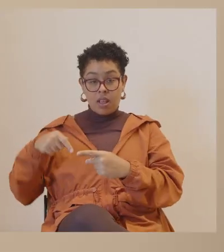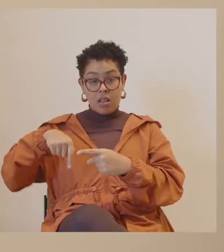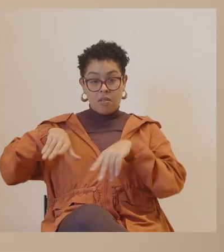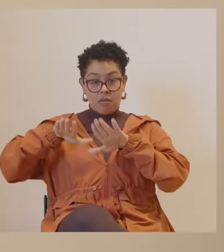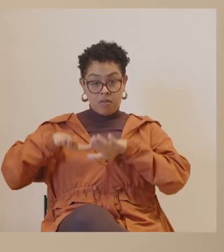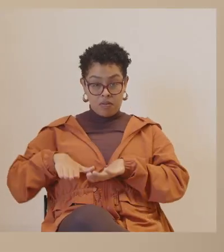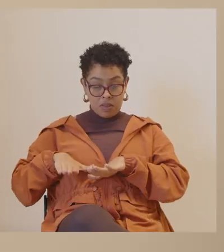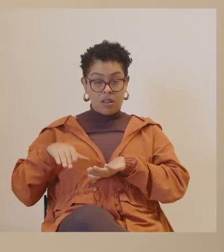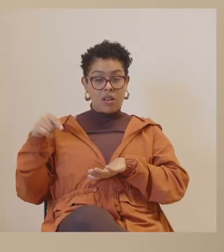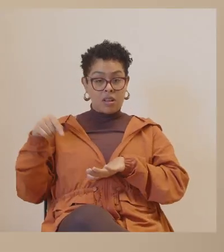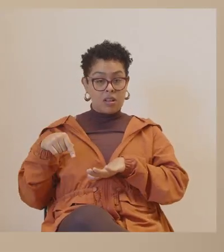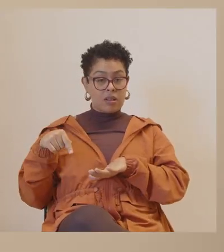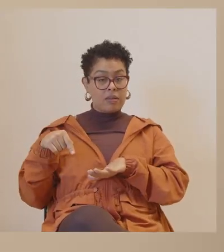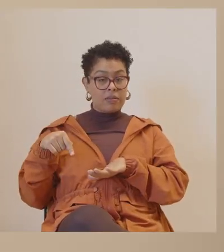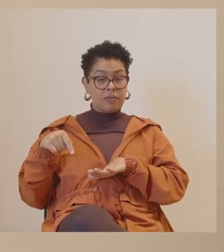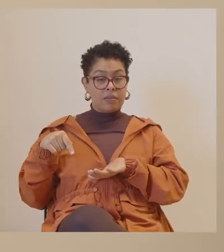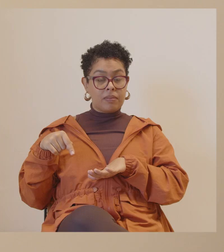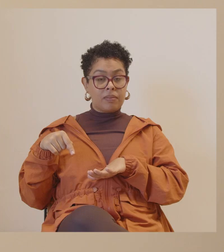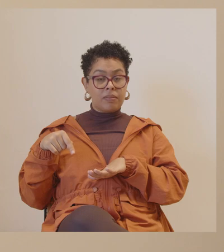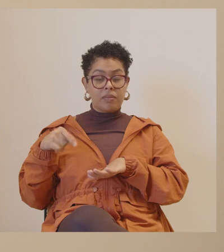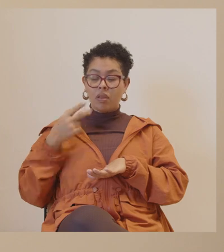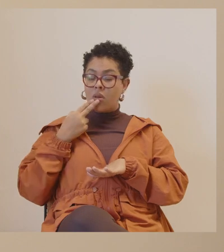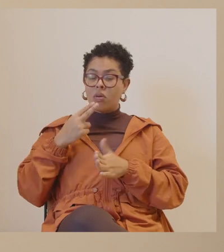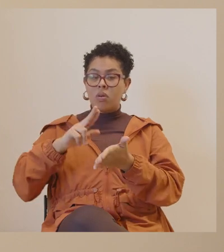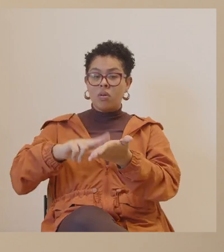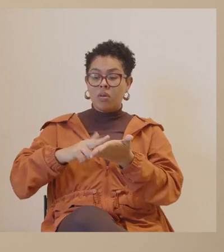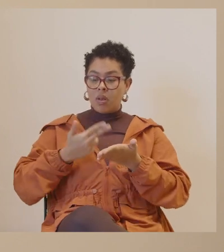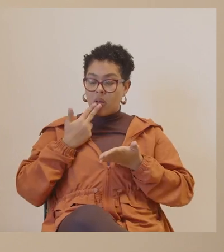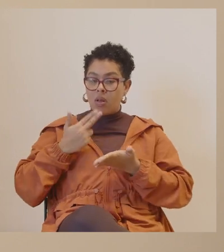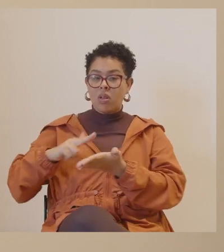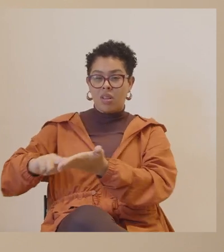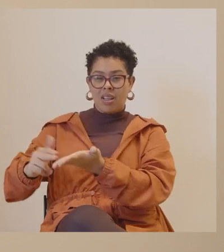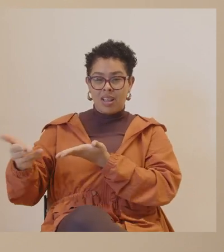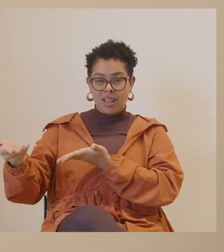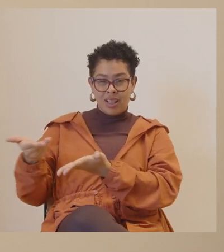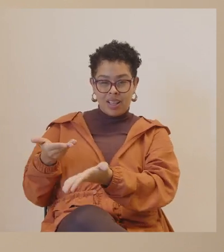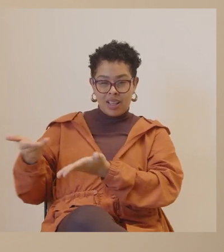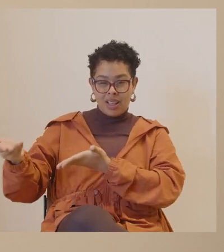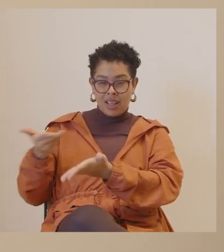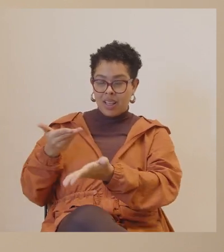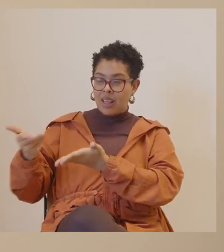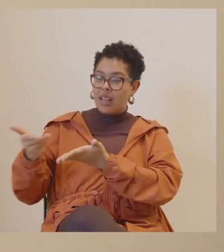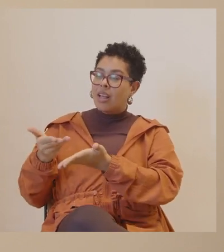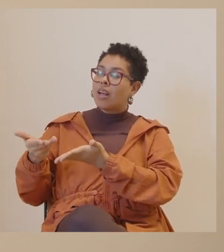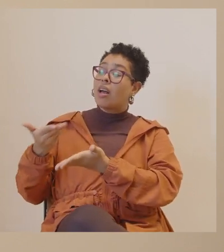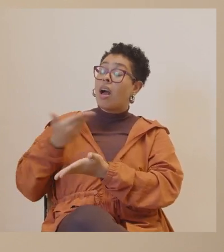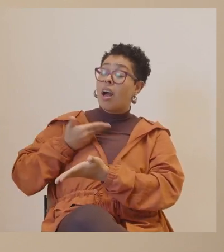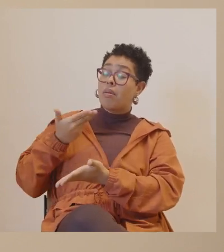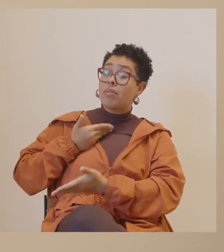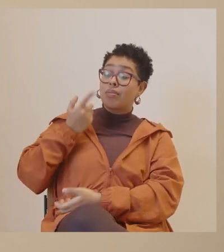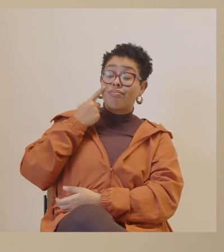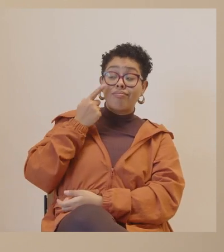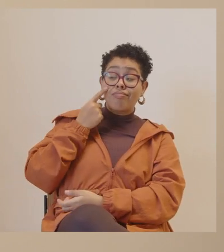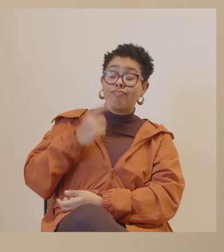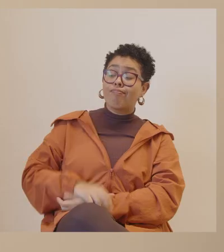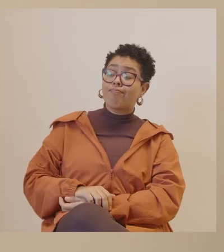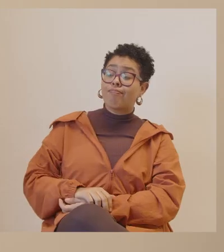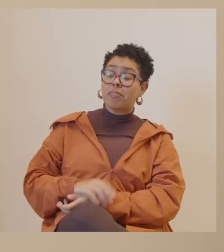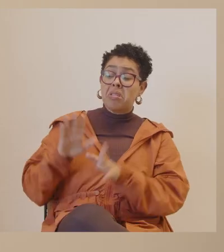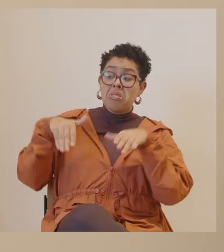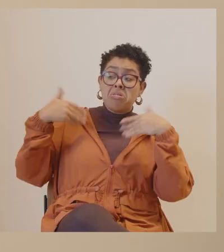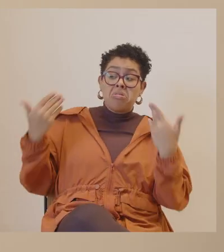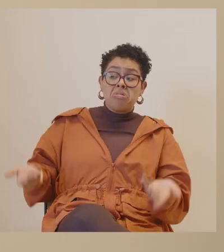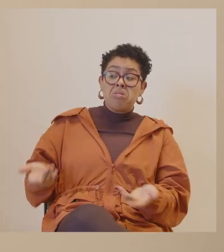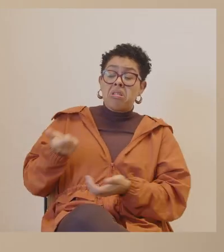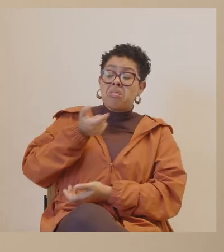e na correspondência trocada com os amigos, né, ele vai dizer o tempo todo, bom, eu não sei o que os ingleses